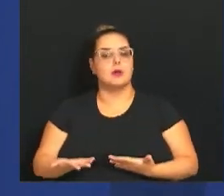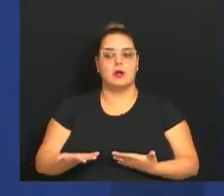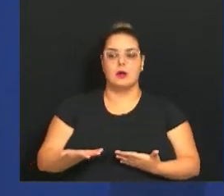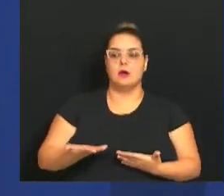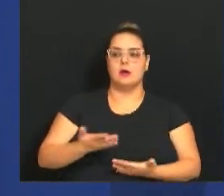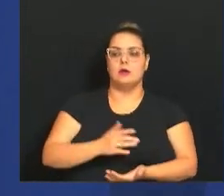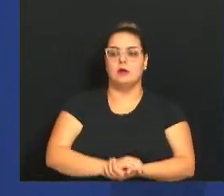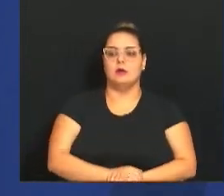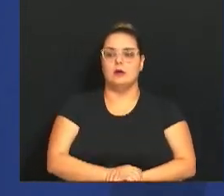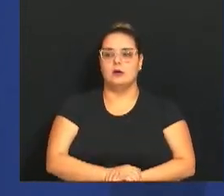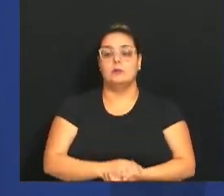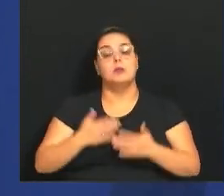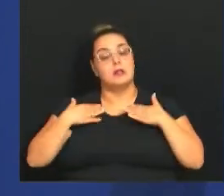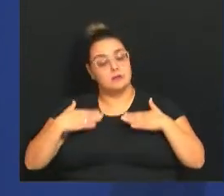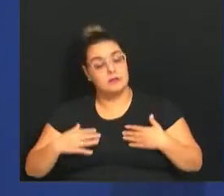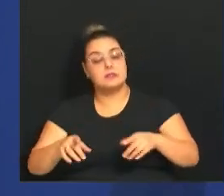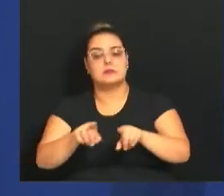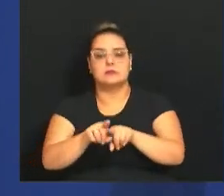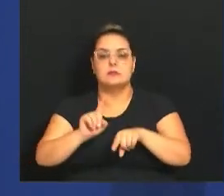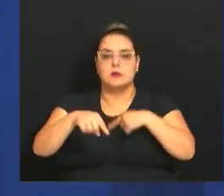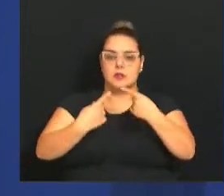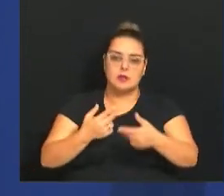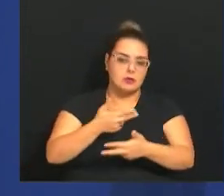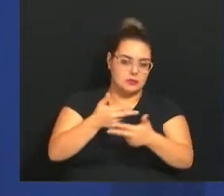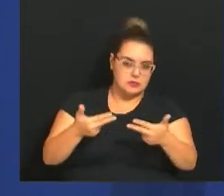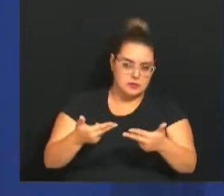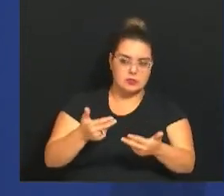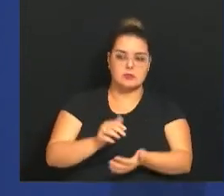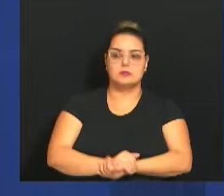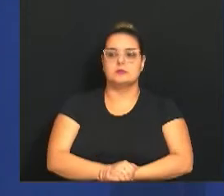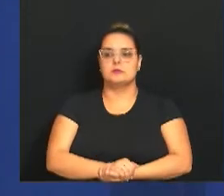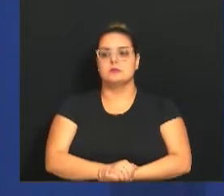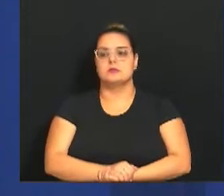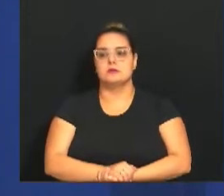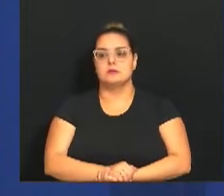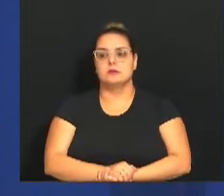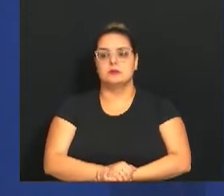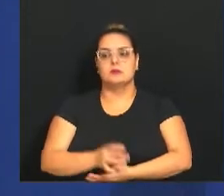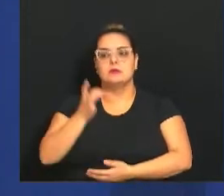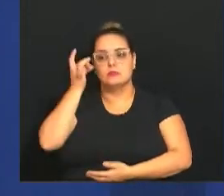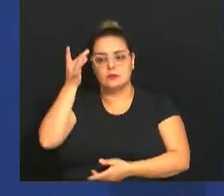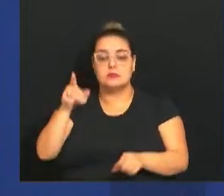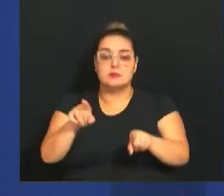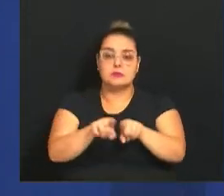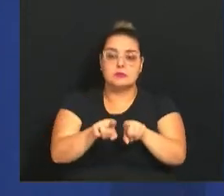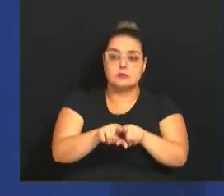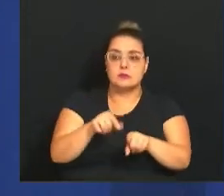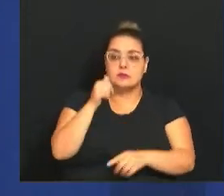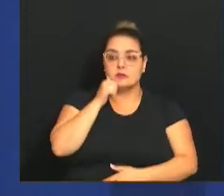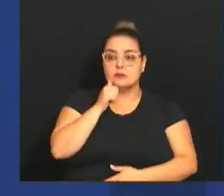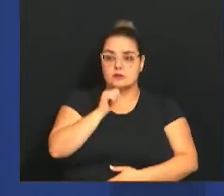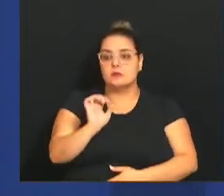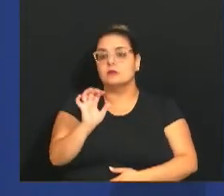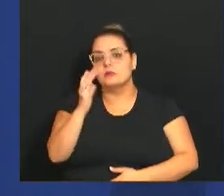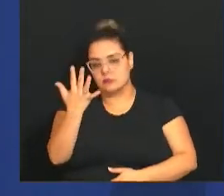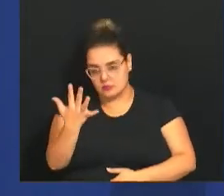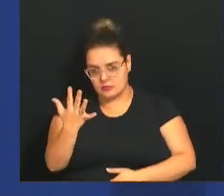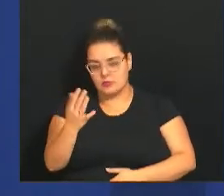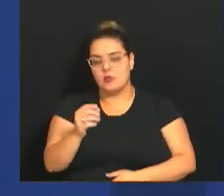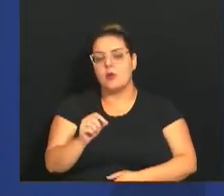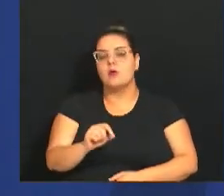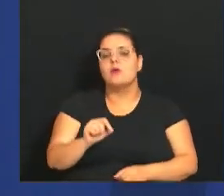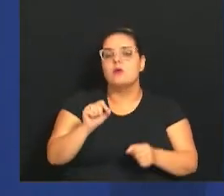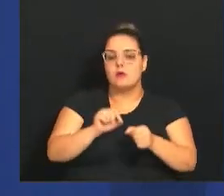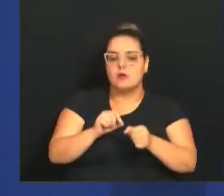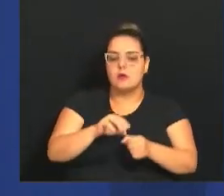pela física também, e outras coisas, e facilitar também que essa mulher consiga realizar o boletim de ocorrência. E aí eu